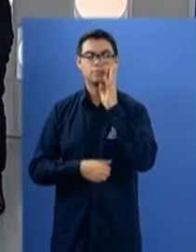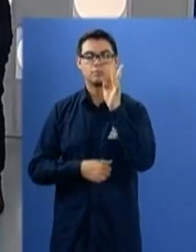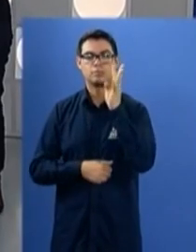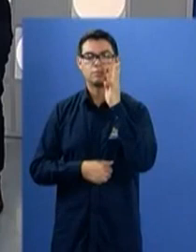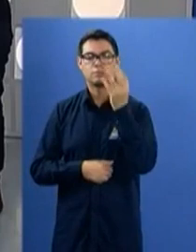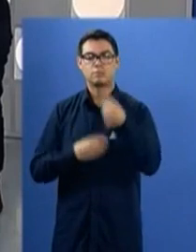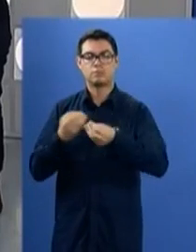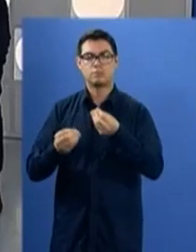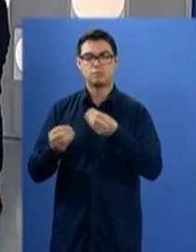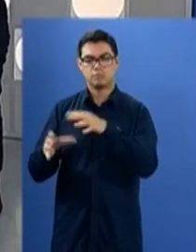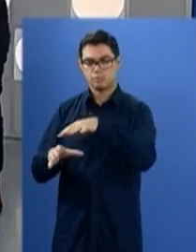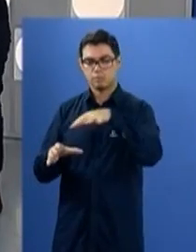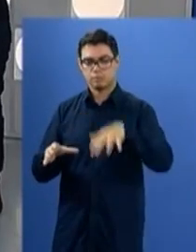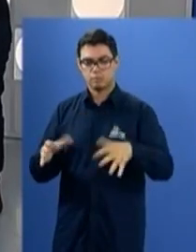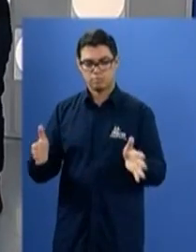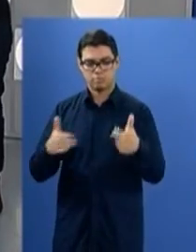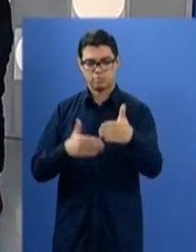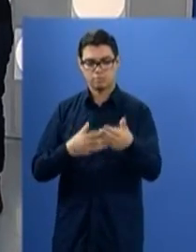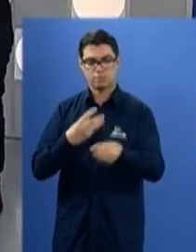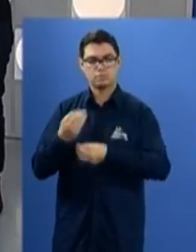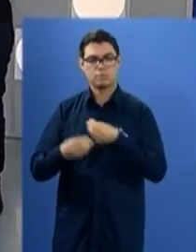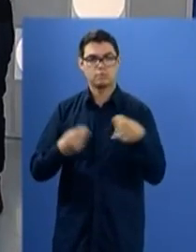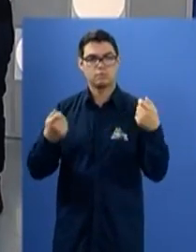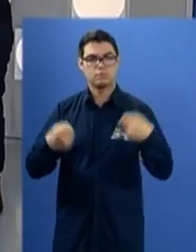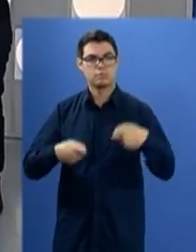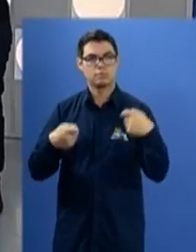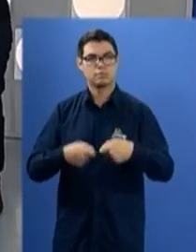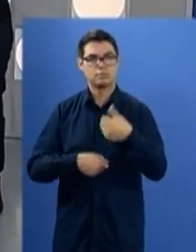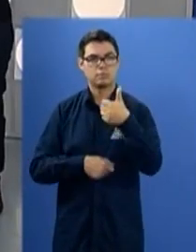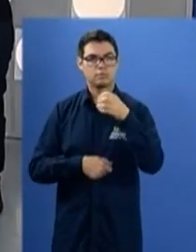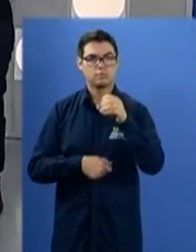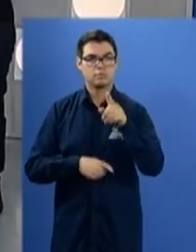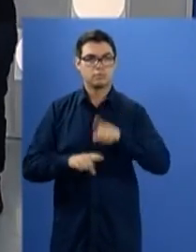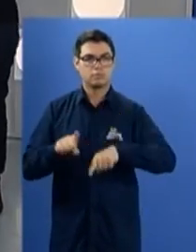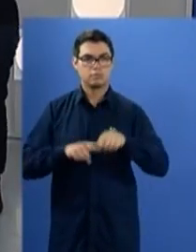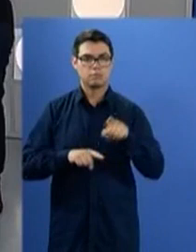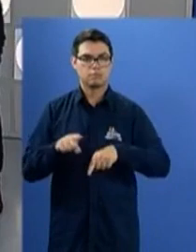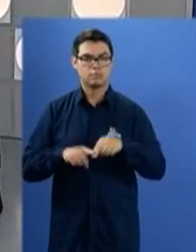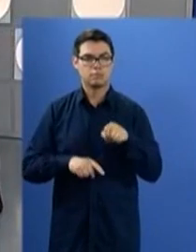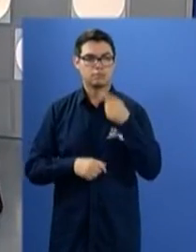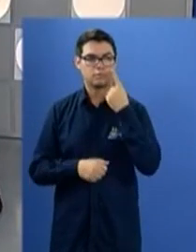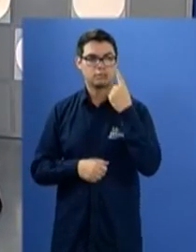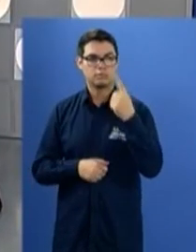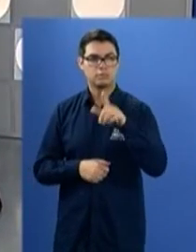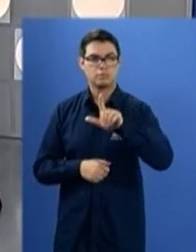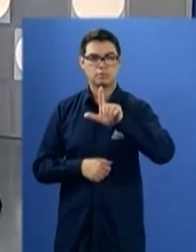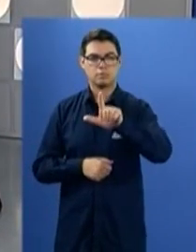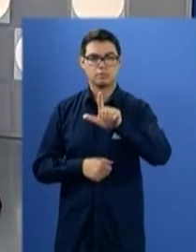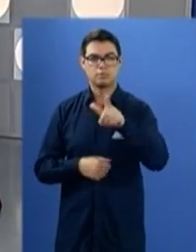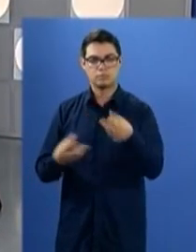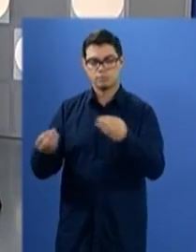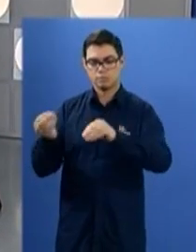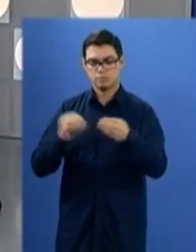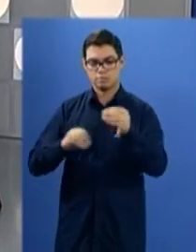você, para encher essa caixa, precisa de 10 produtos. Esse L vai ser um